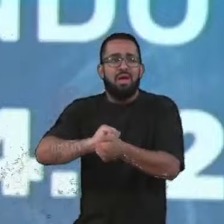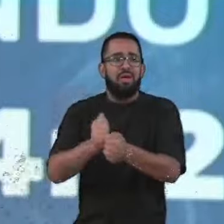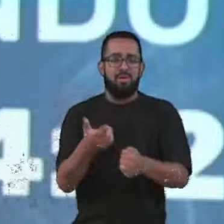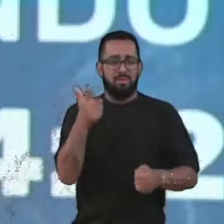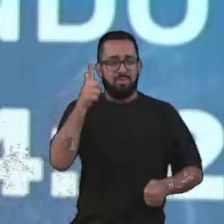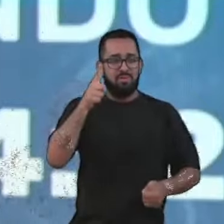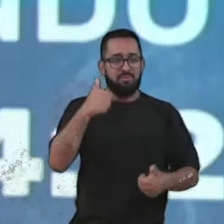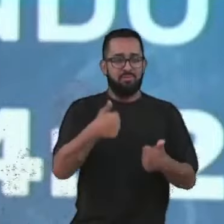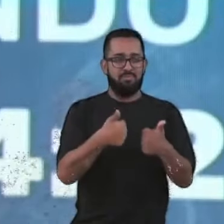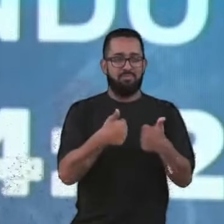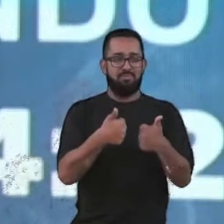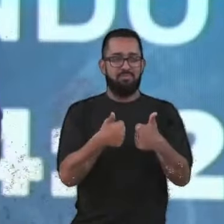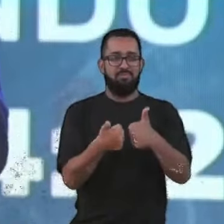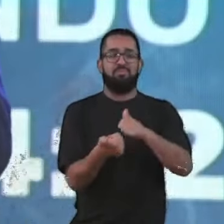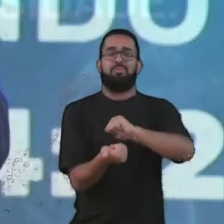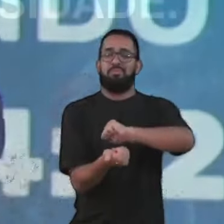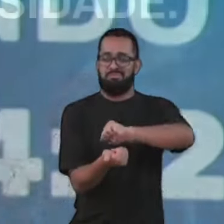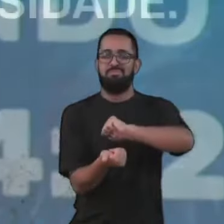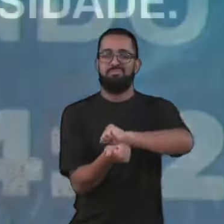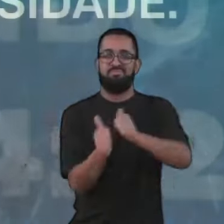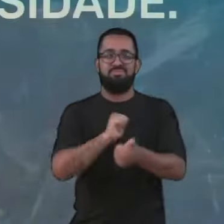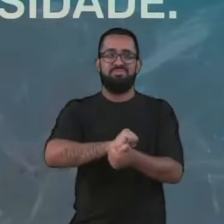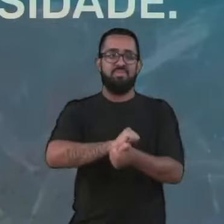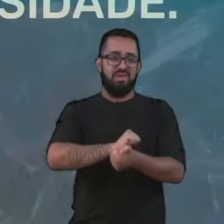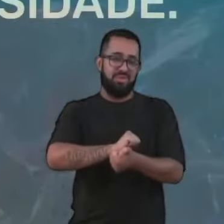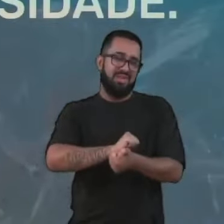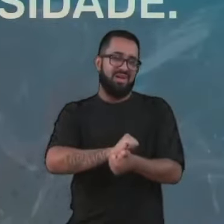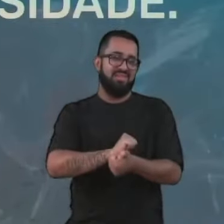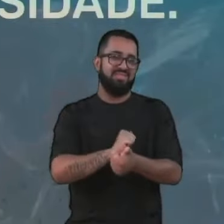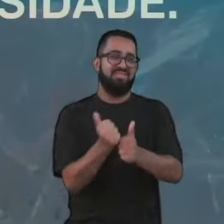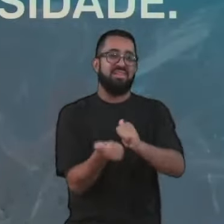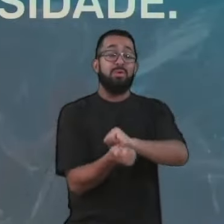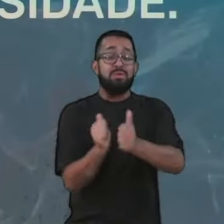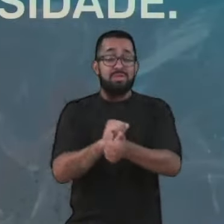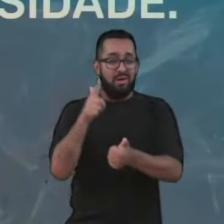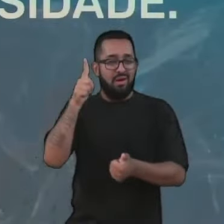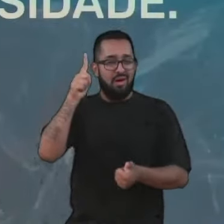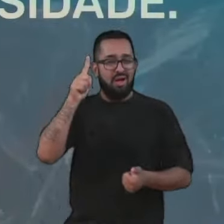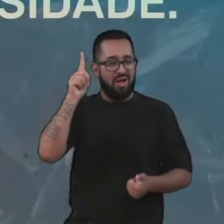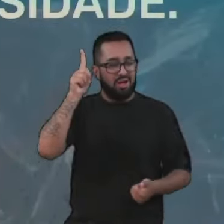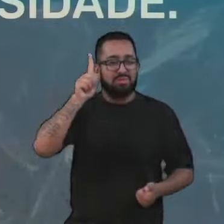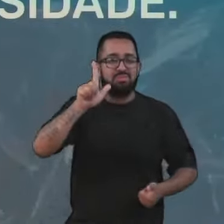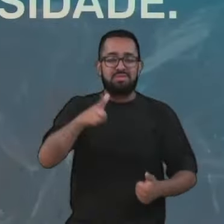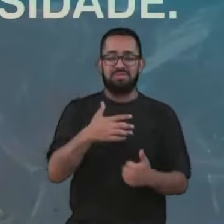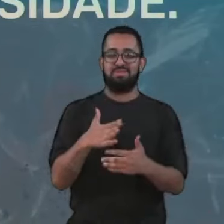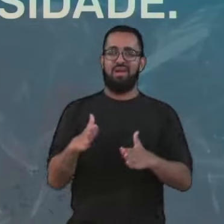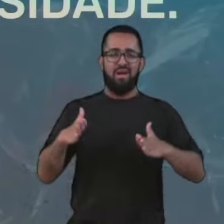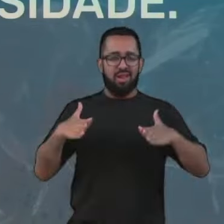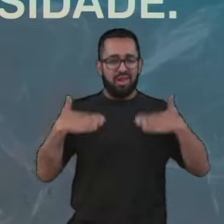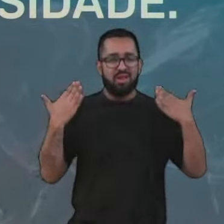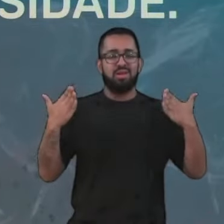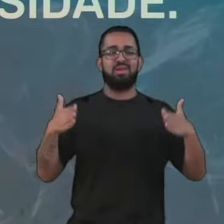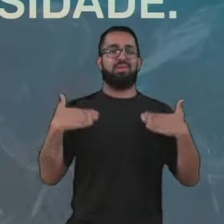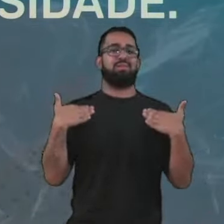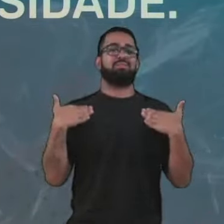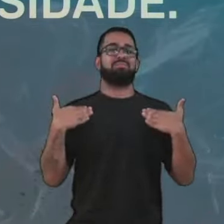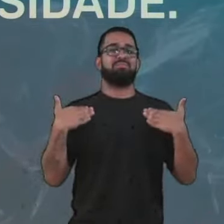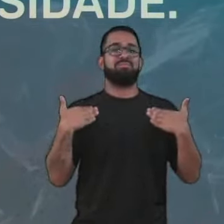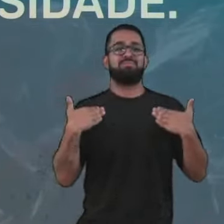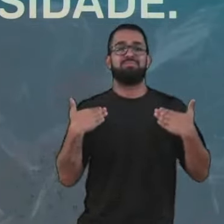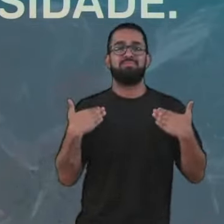no 12: sei o que é passar necessidade, sei o que é ter fartura. Aprendi o segredo de viver